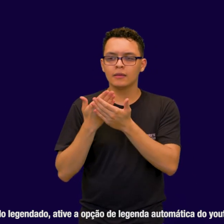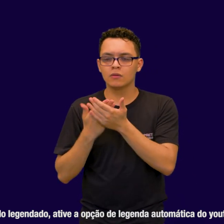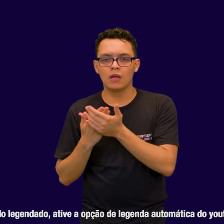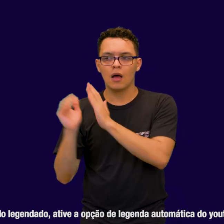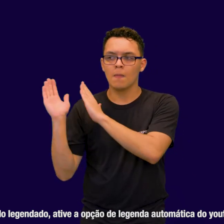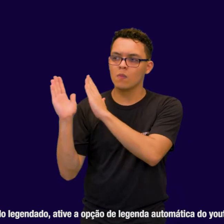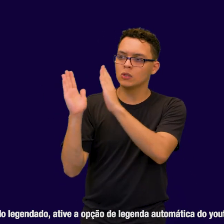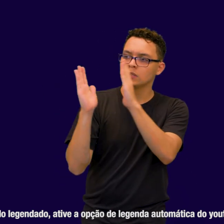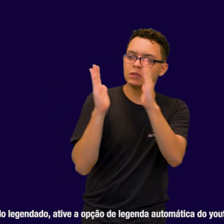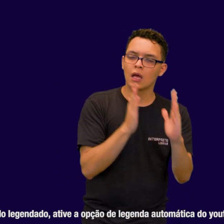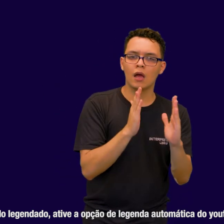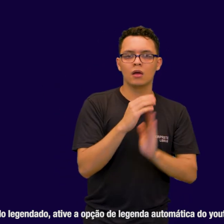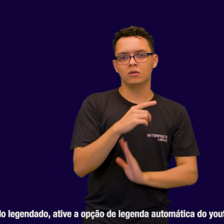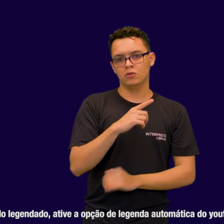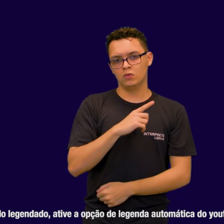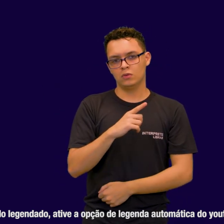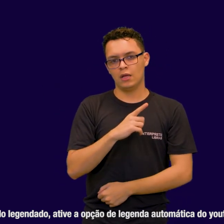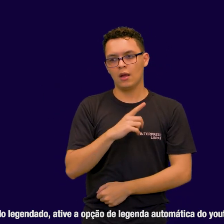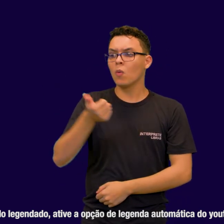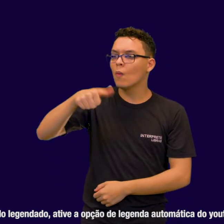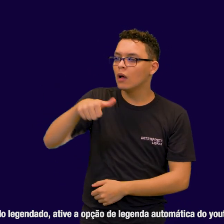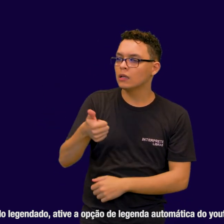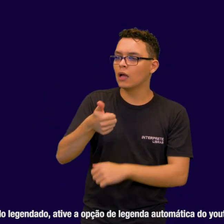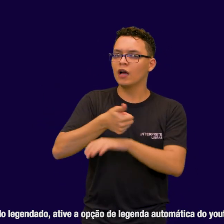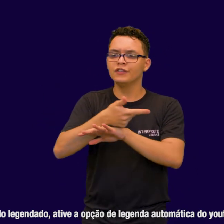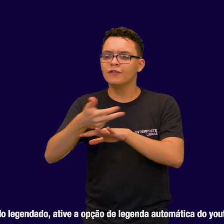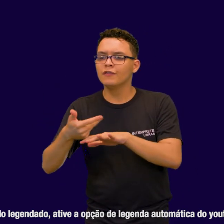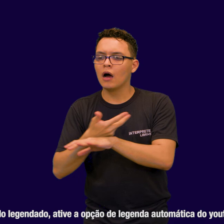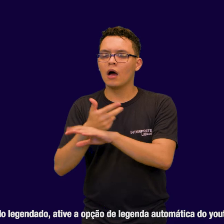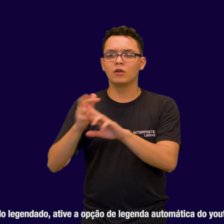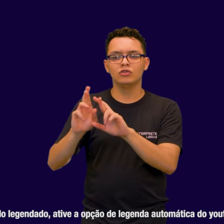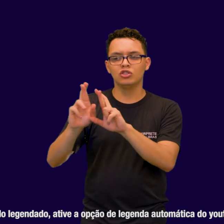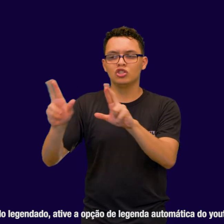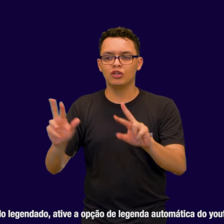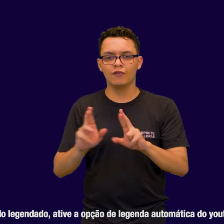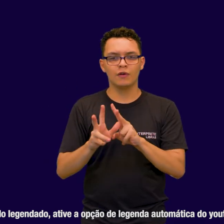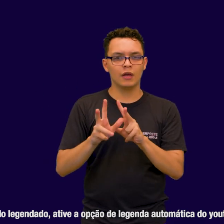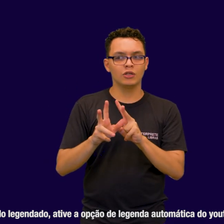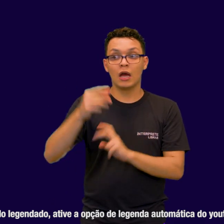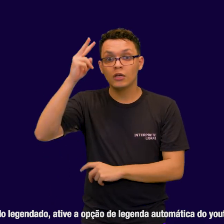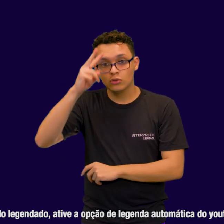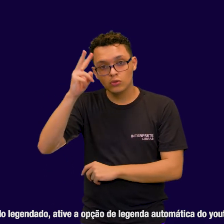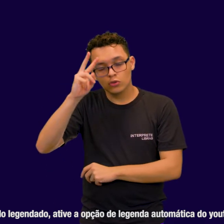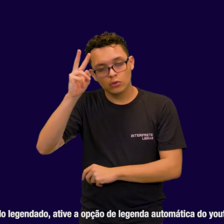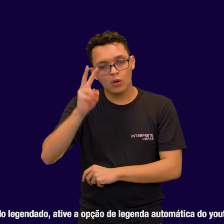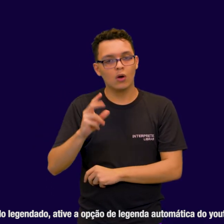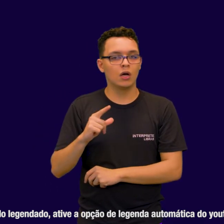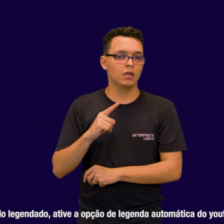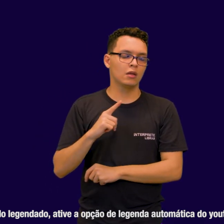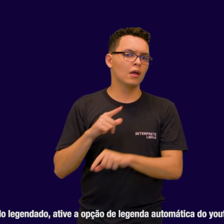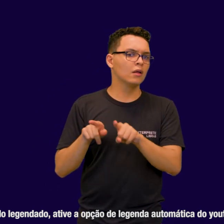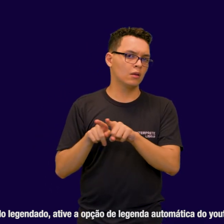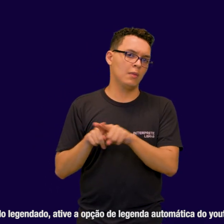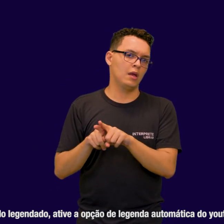pode te oferecer em qualidade, em variedade gastronômica, em história também, em conteúdo histórico